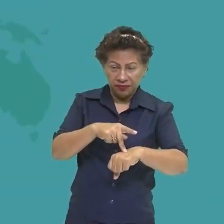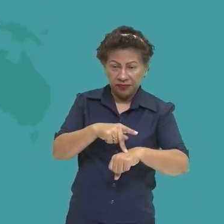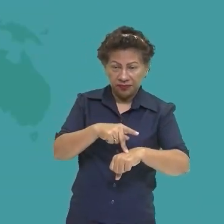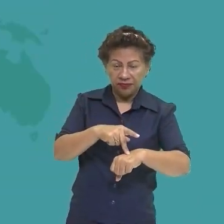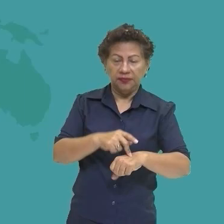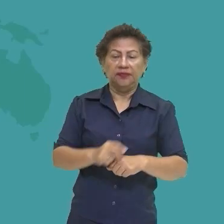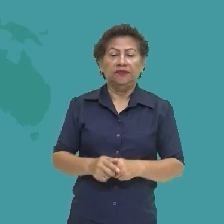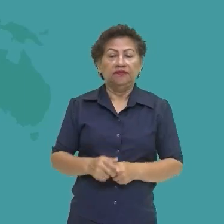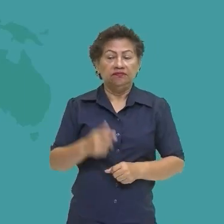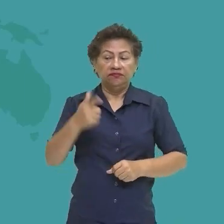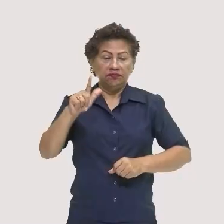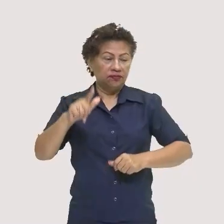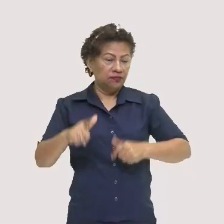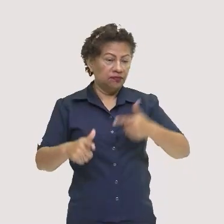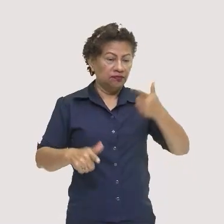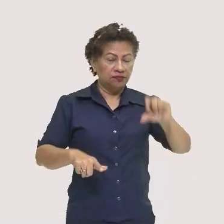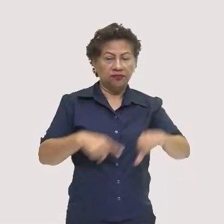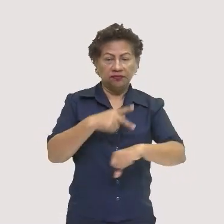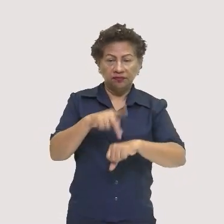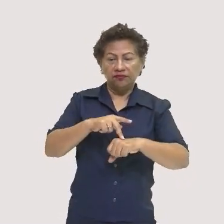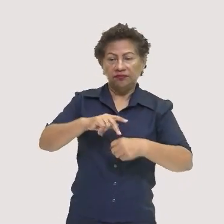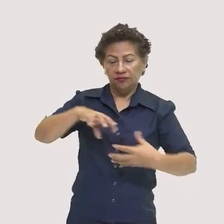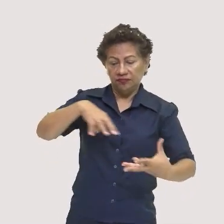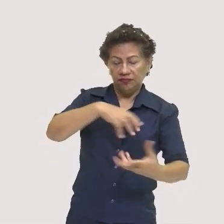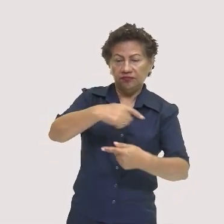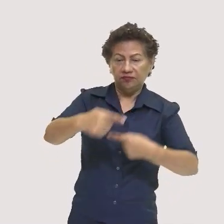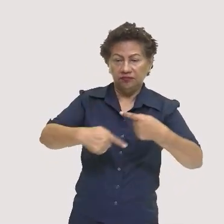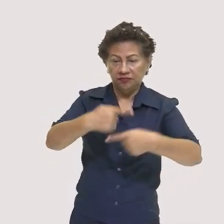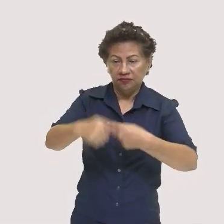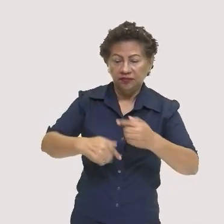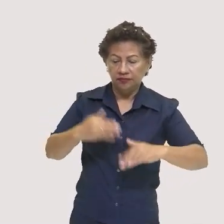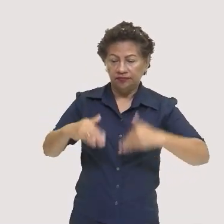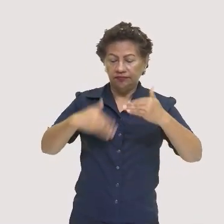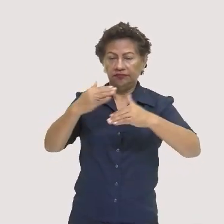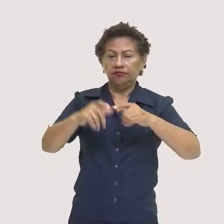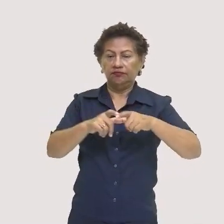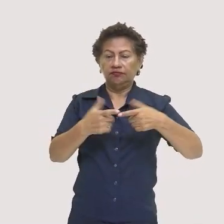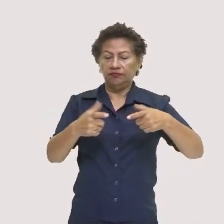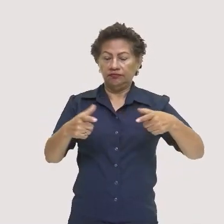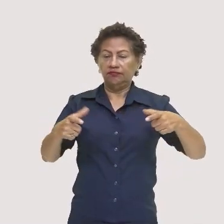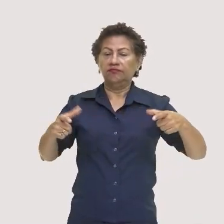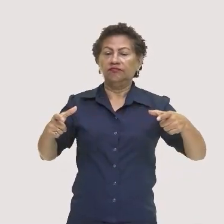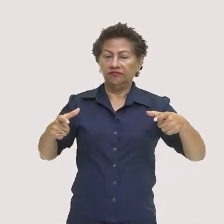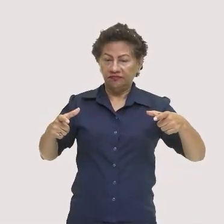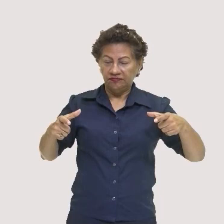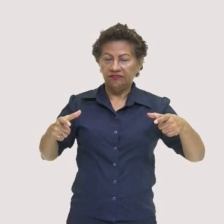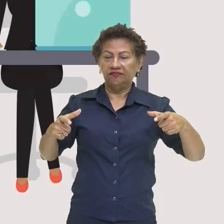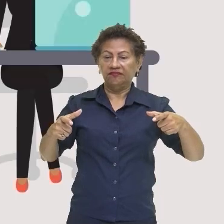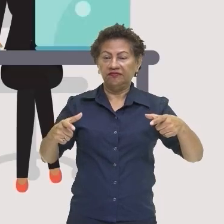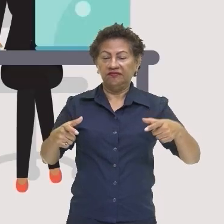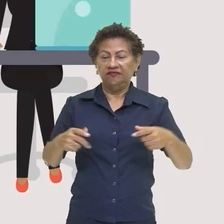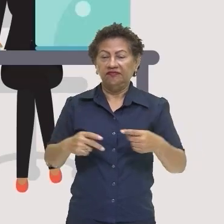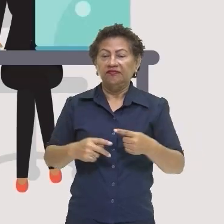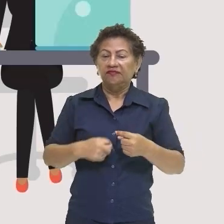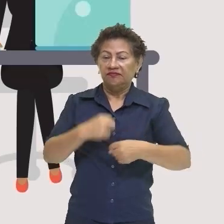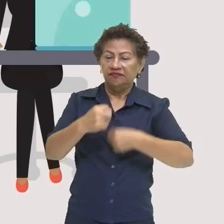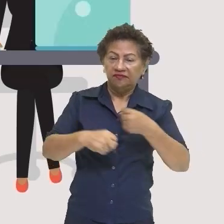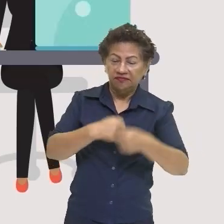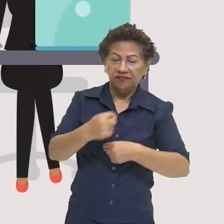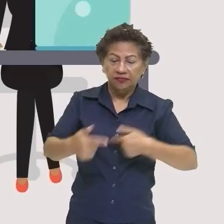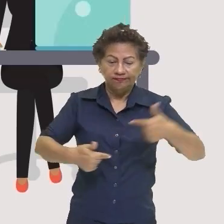ou obstruções. Globalização é o processo de crescimento, desenvolvimento e expansão de negócios, serviços